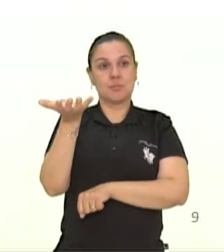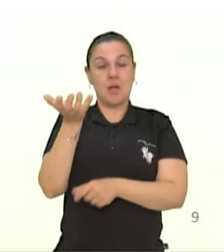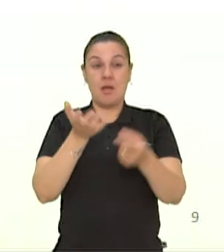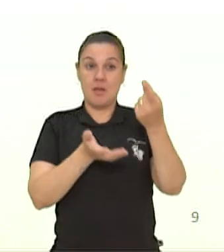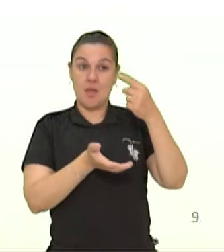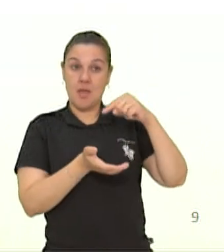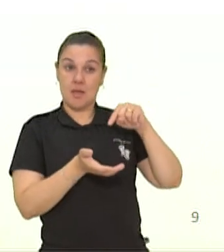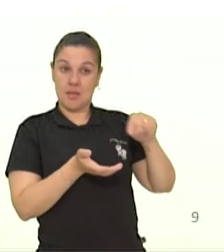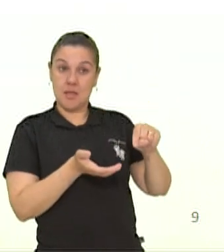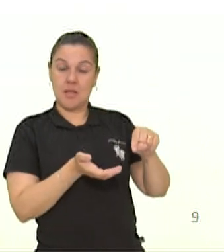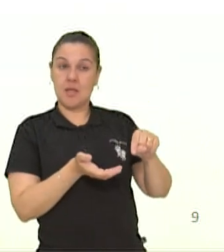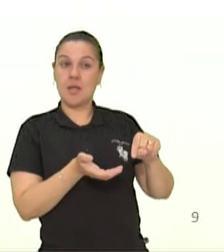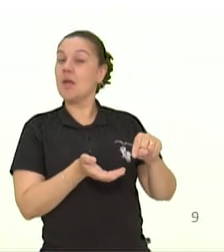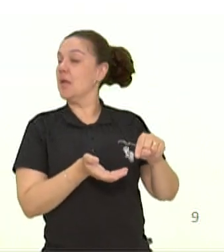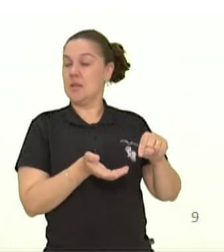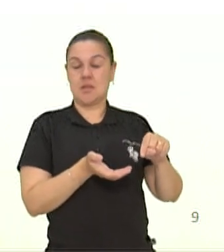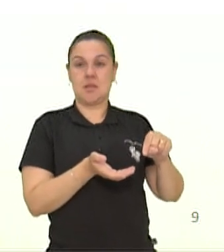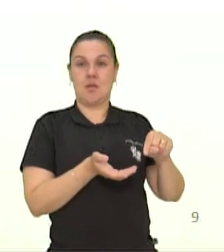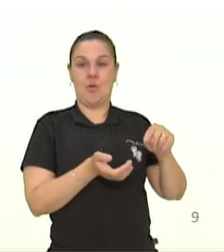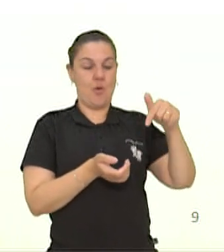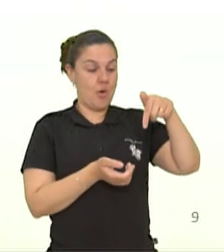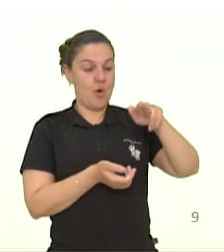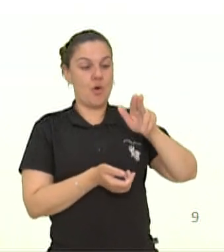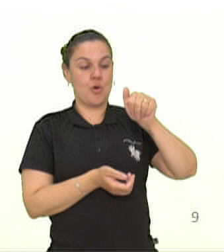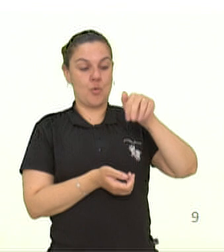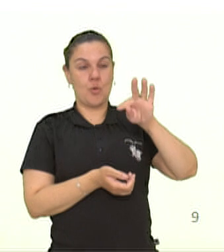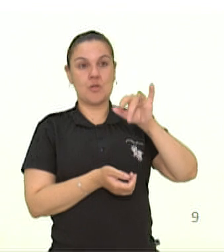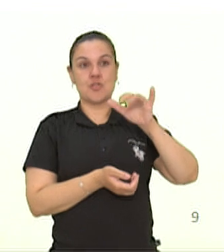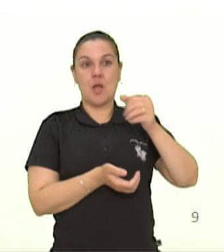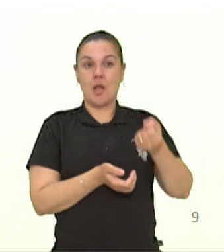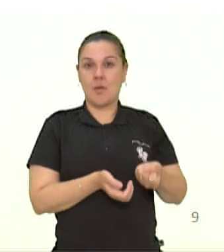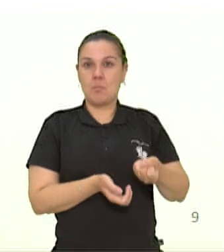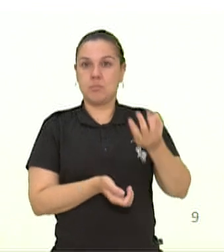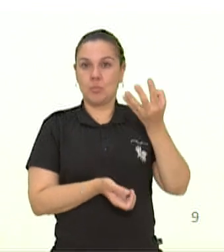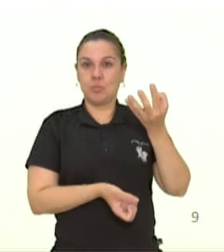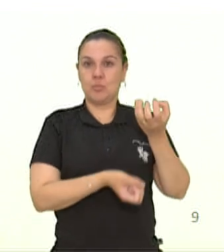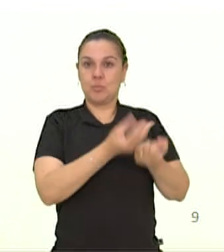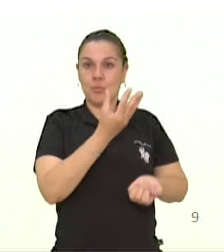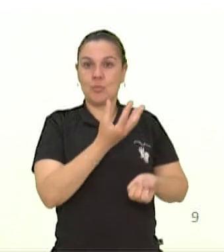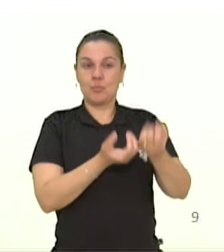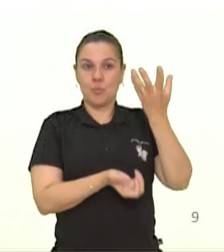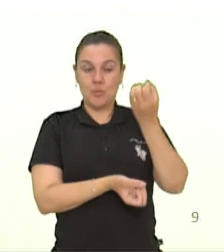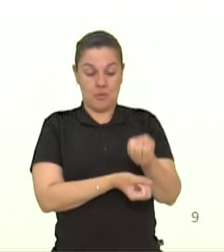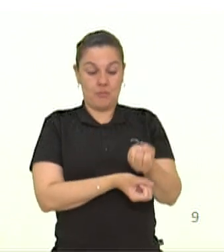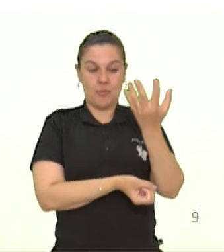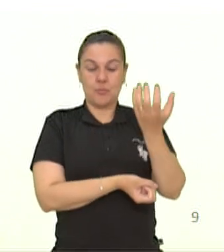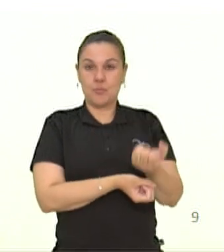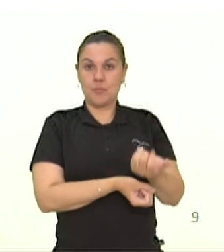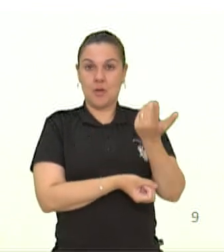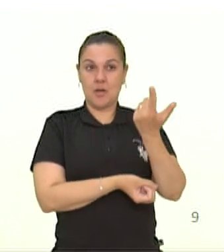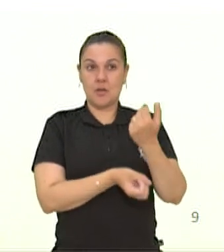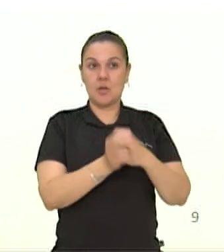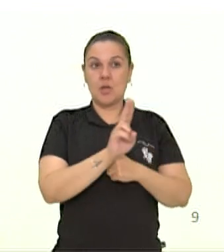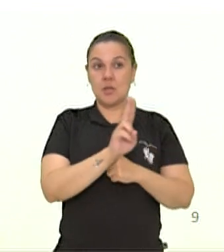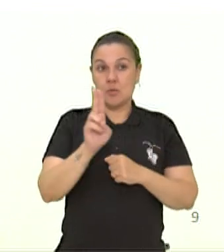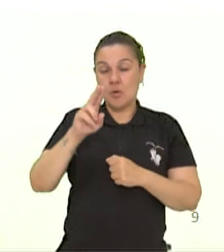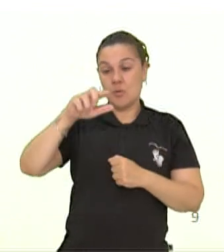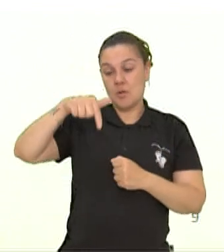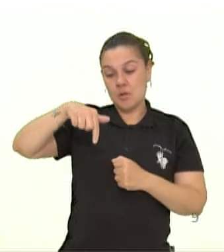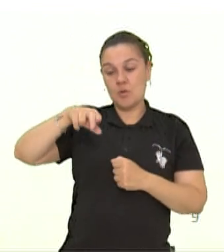o seguinte, cara, a emissão ela ocorre aos pacotes, tá? Esses pacotes eles chamaram de